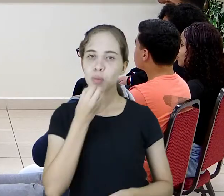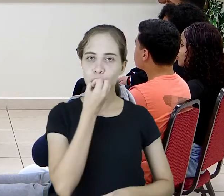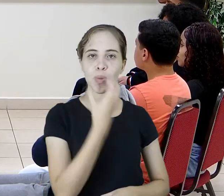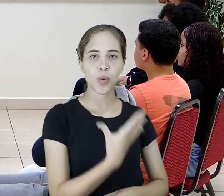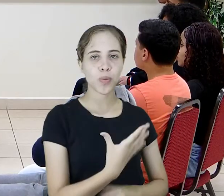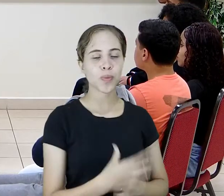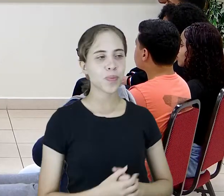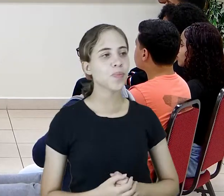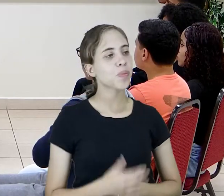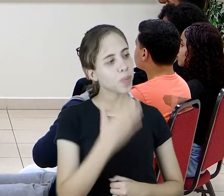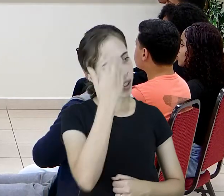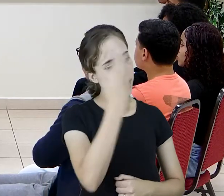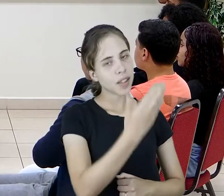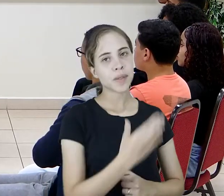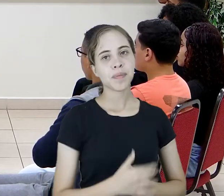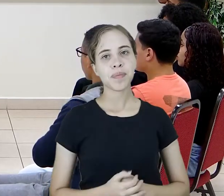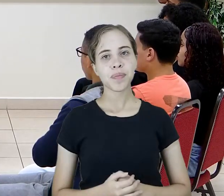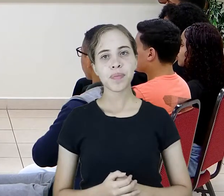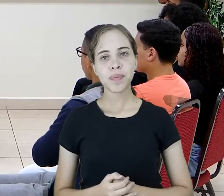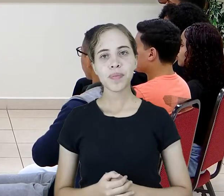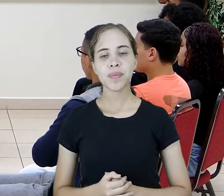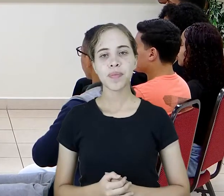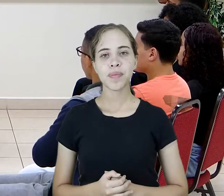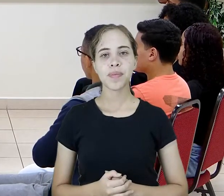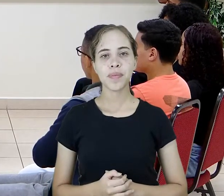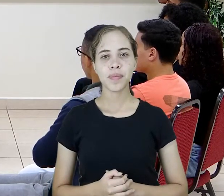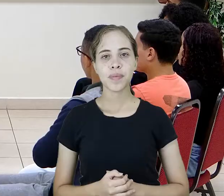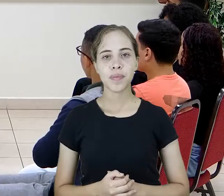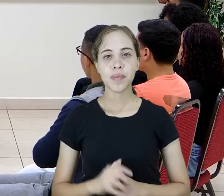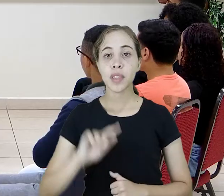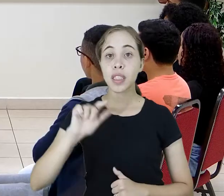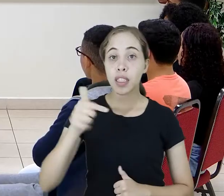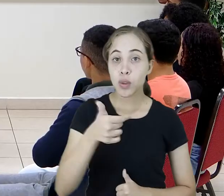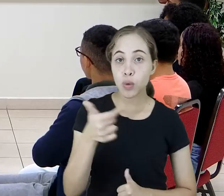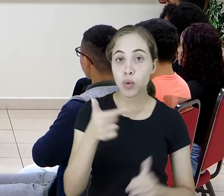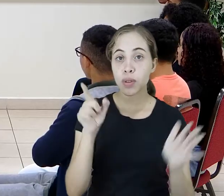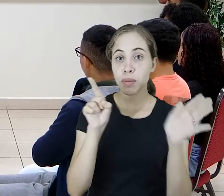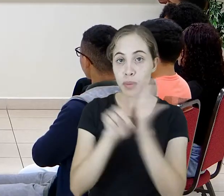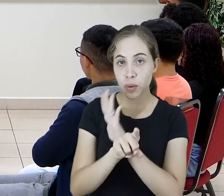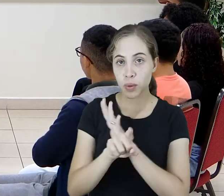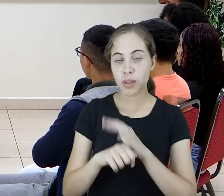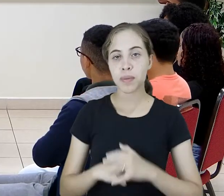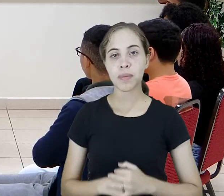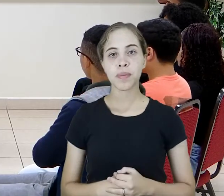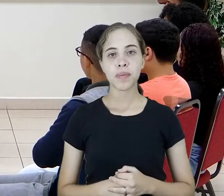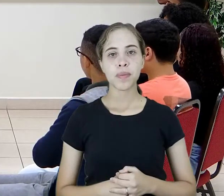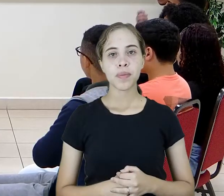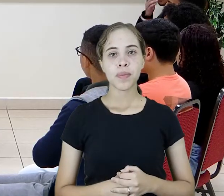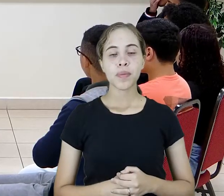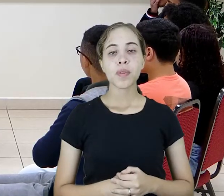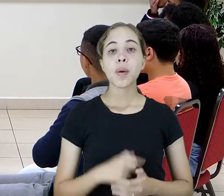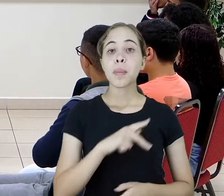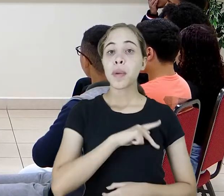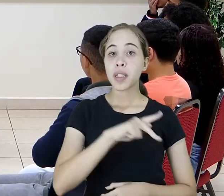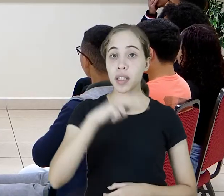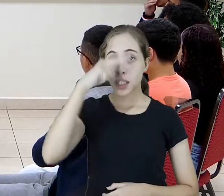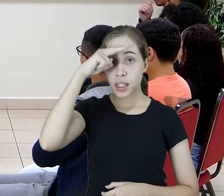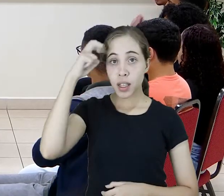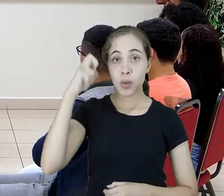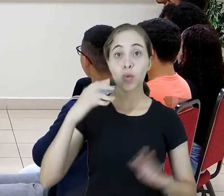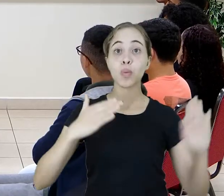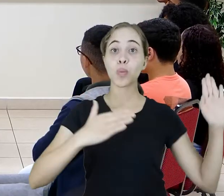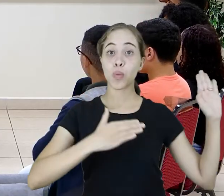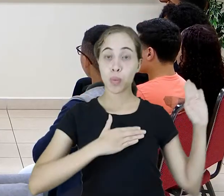bom. Obrigado. A segunda pergunta. O presidente Nelson